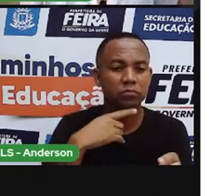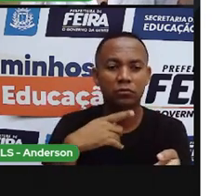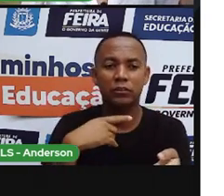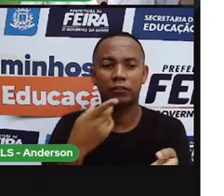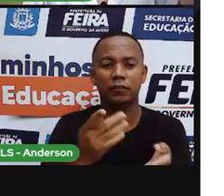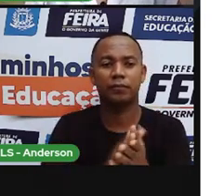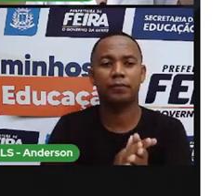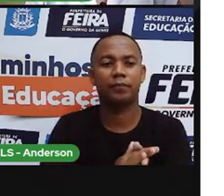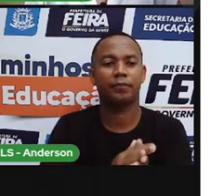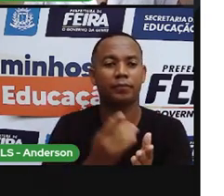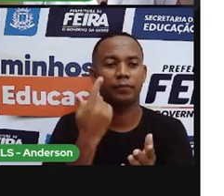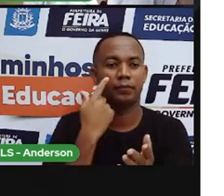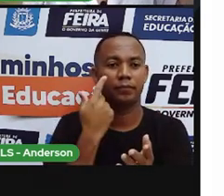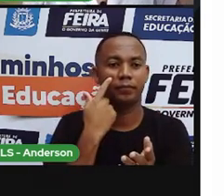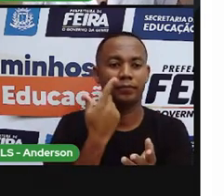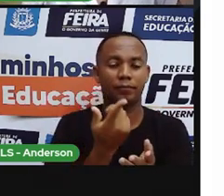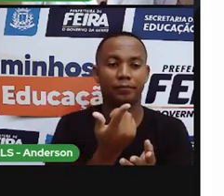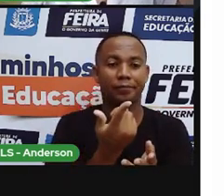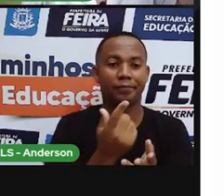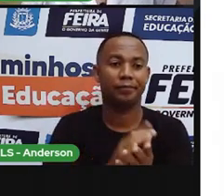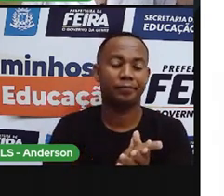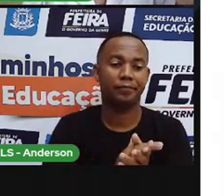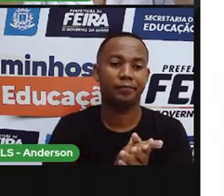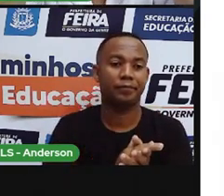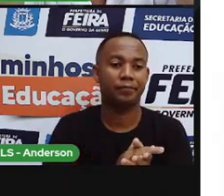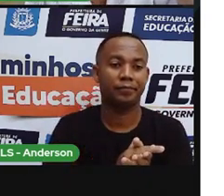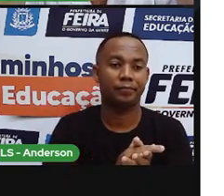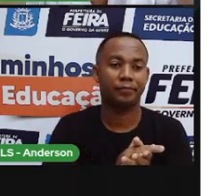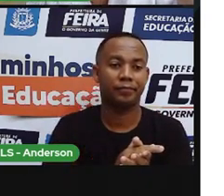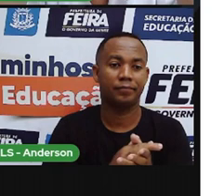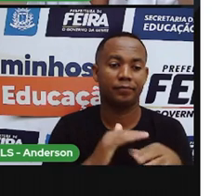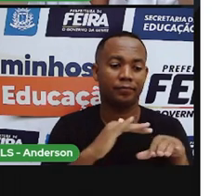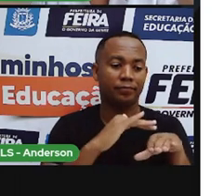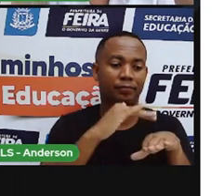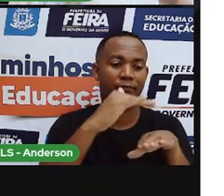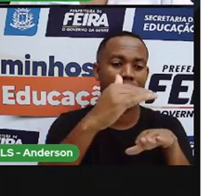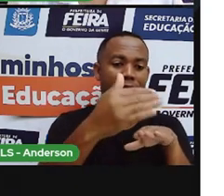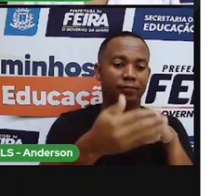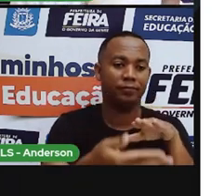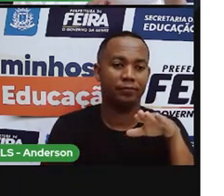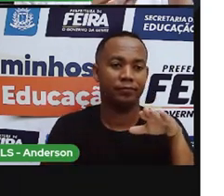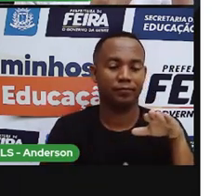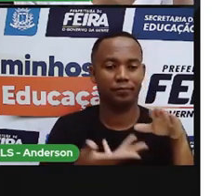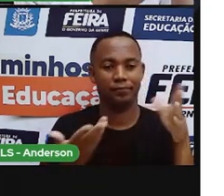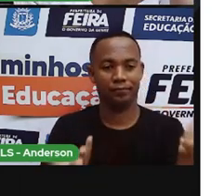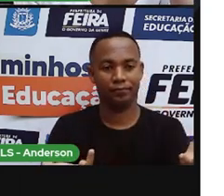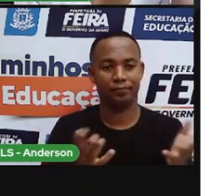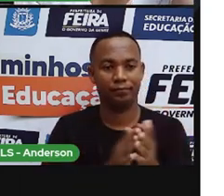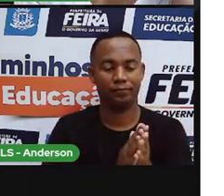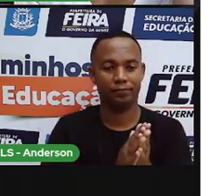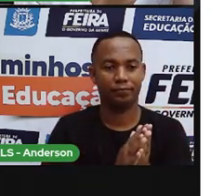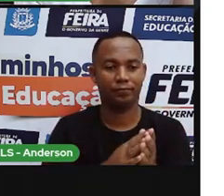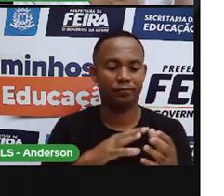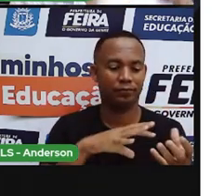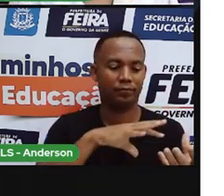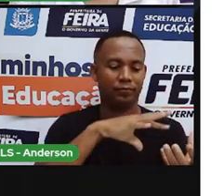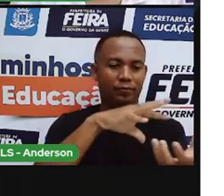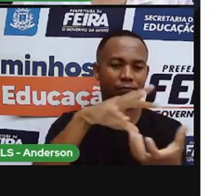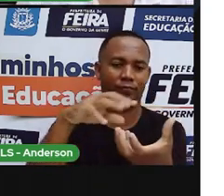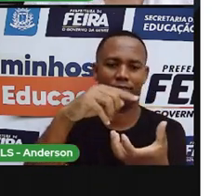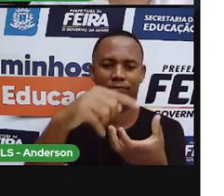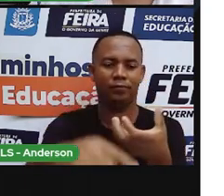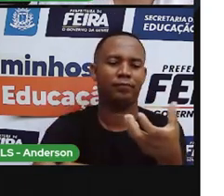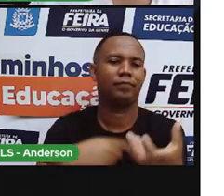mais uma vez. Ela é o quê? Olha, ela não é plana, ela é redonda. Tá? Redondinha, lindamente,